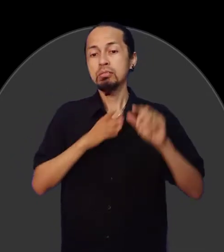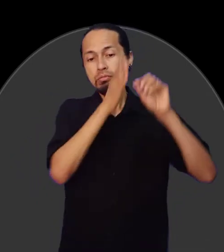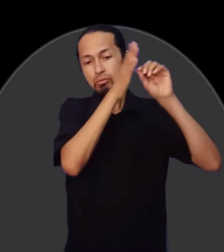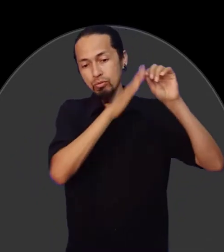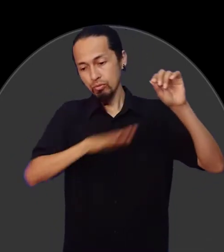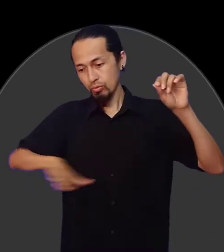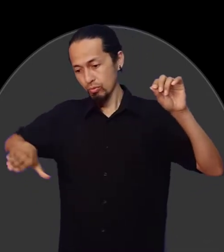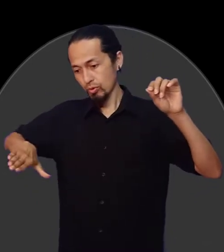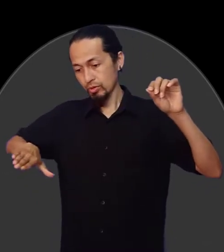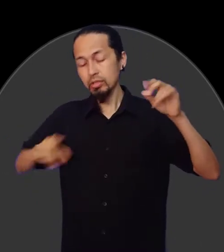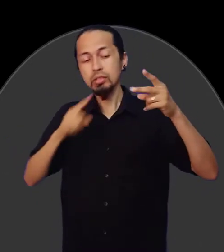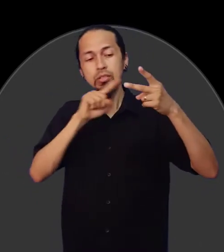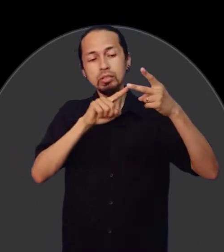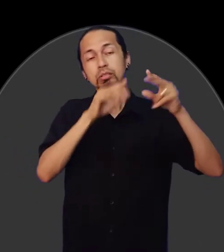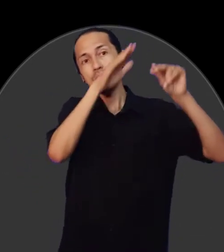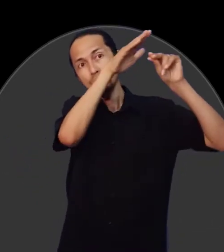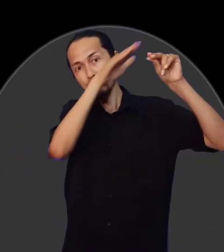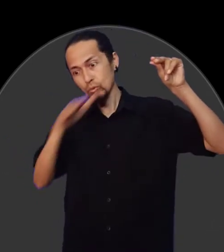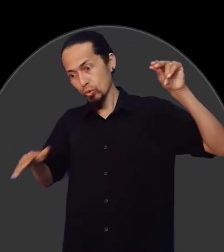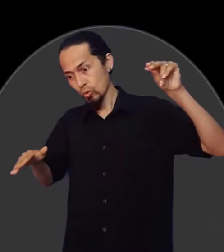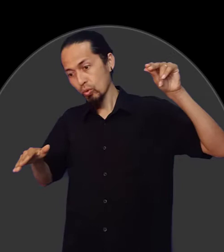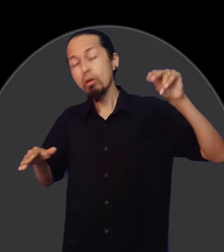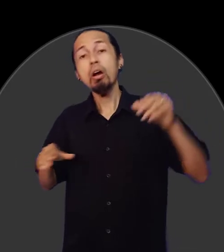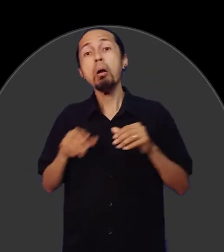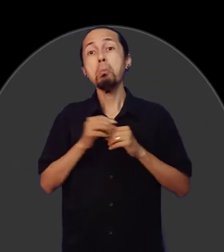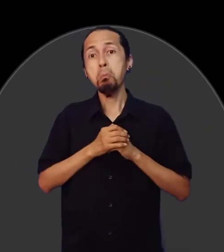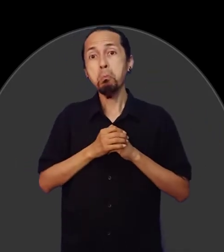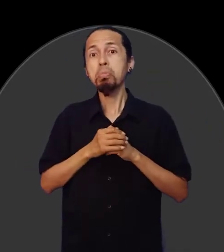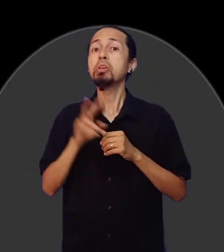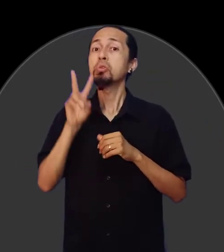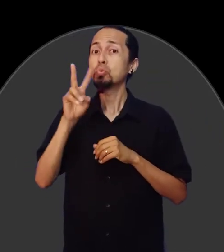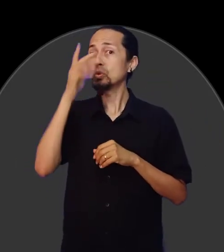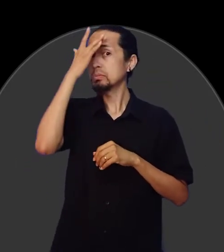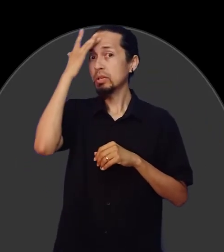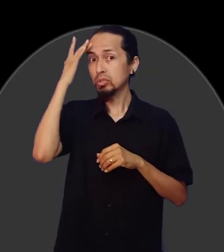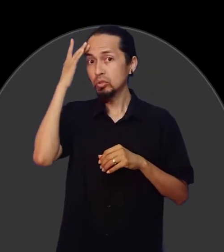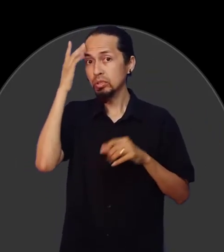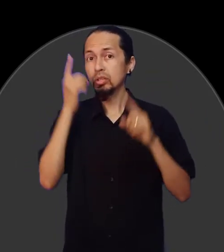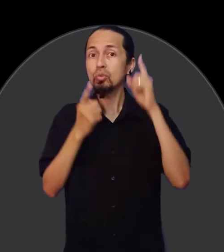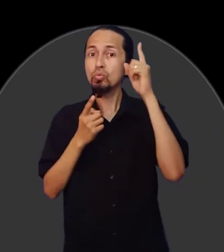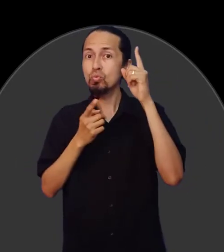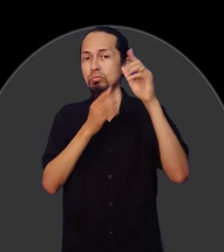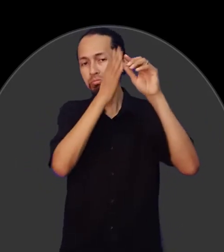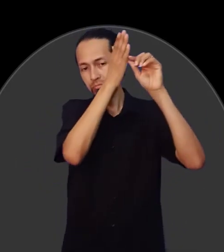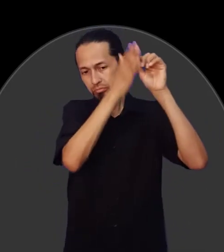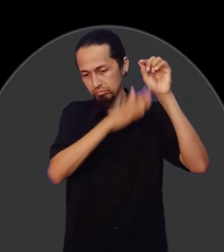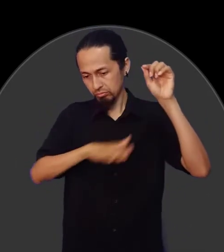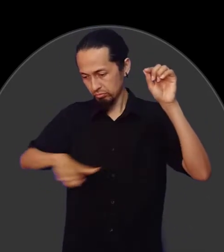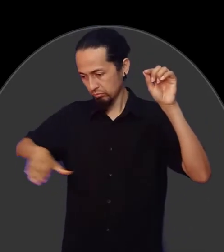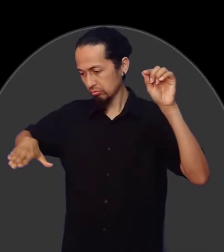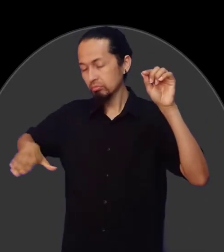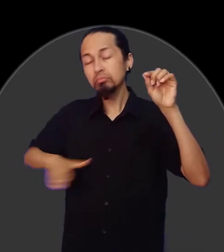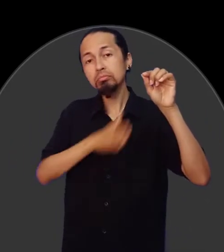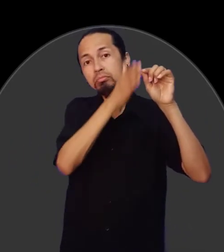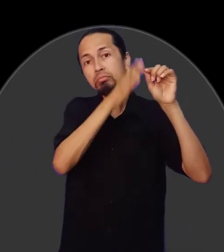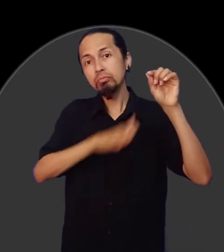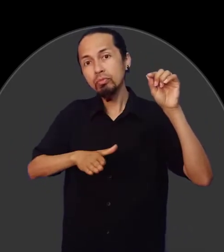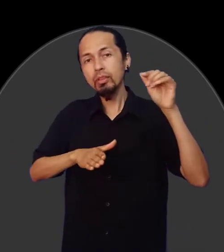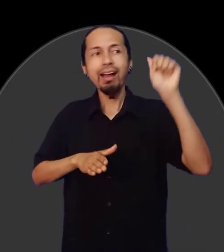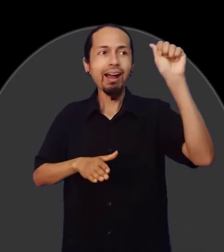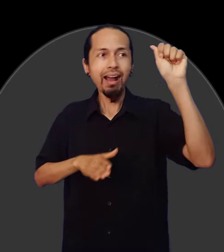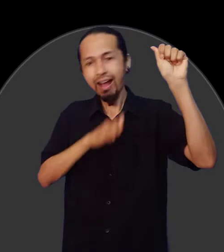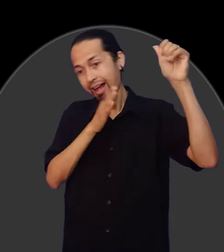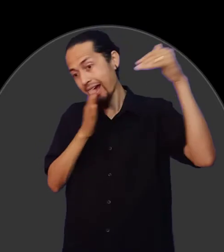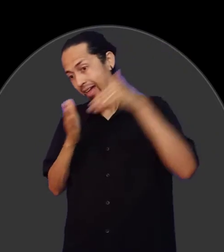curva. Ambos estão no mesmo plano. 2 skatistas, sob efeito da gravidade, descem no ponto inicial A até o ponto final